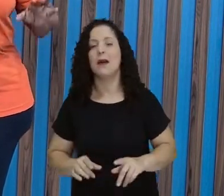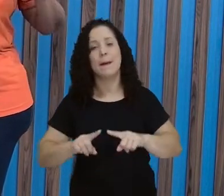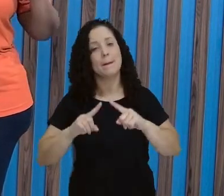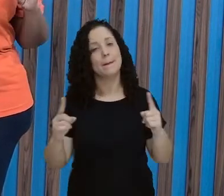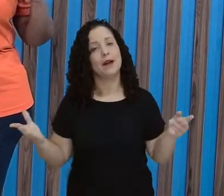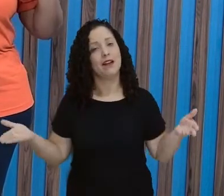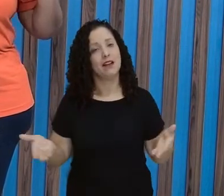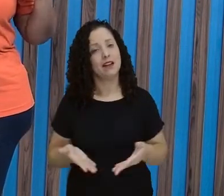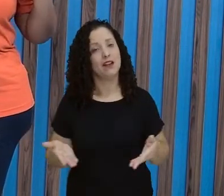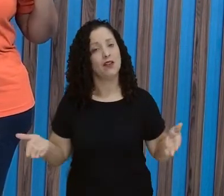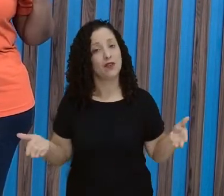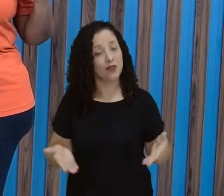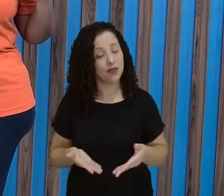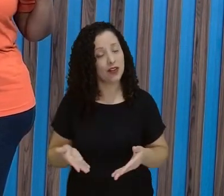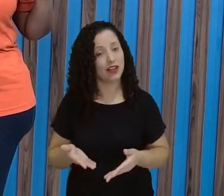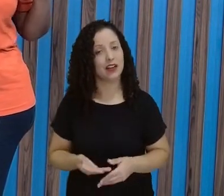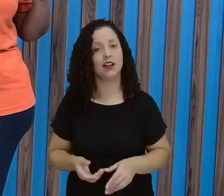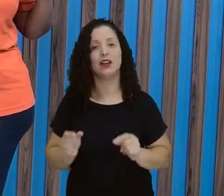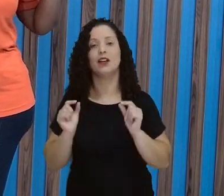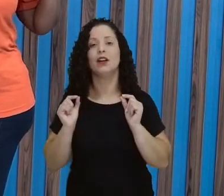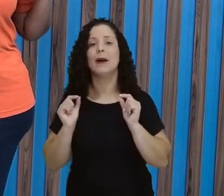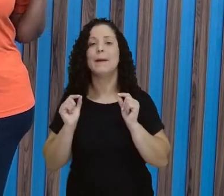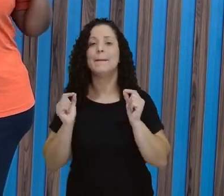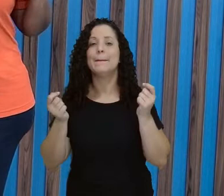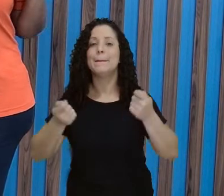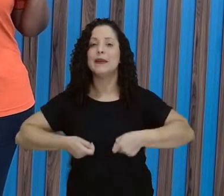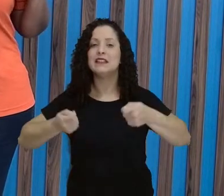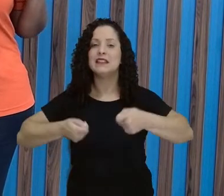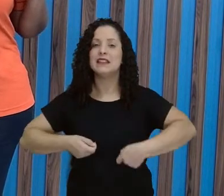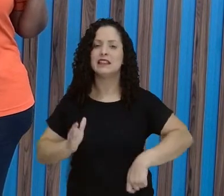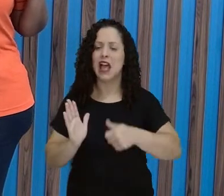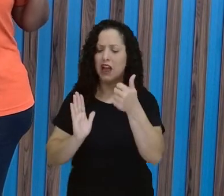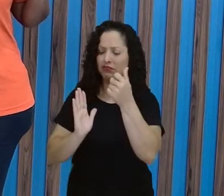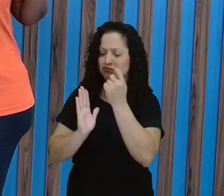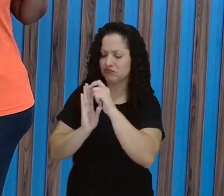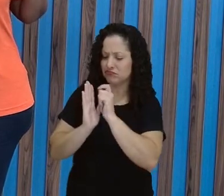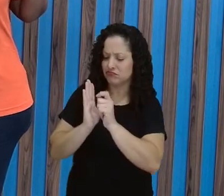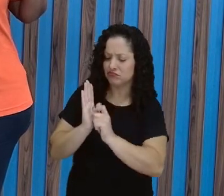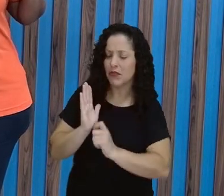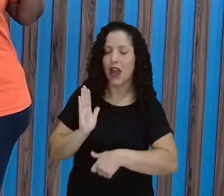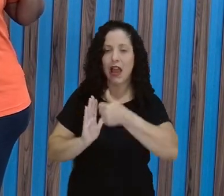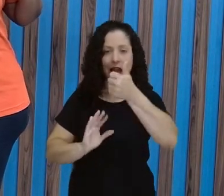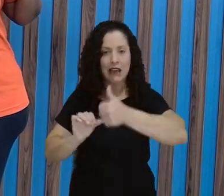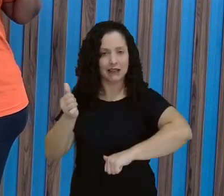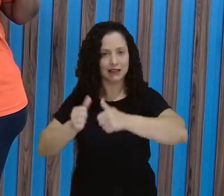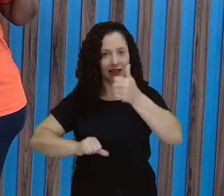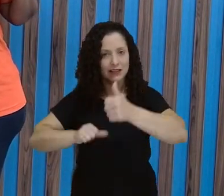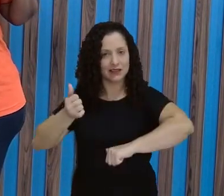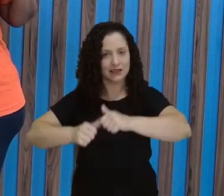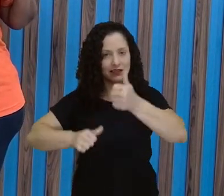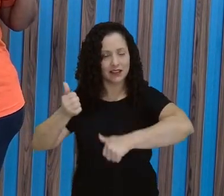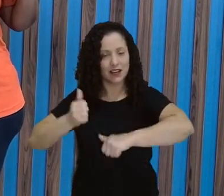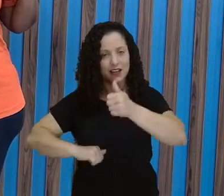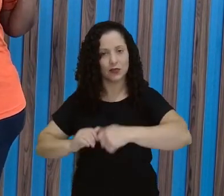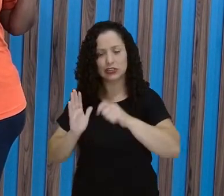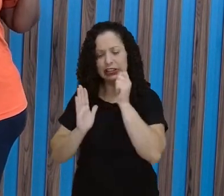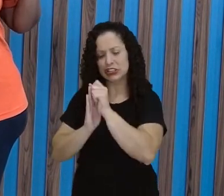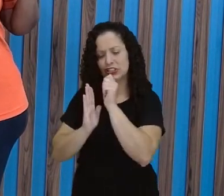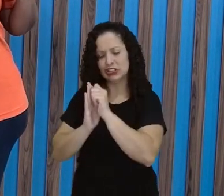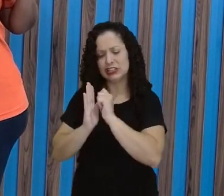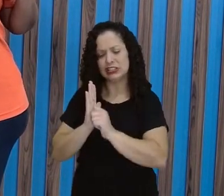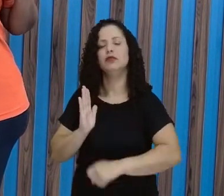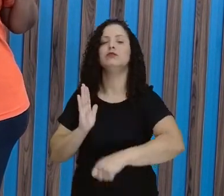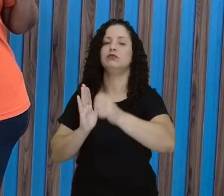Agora, tudo que a gente escreve precisa ser analisado e reescrito